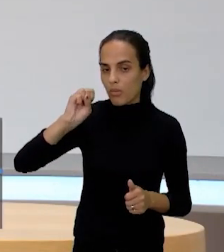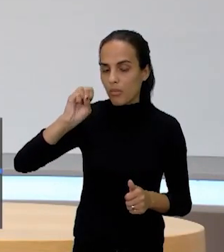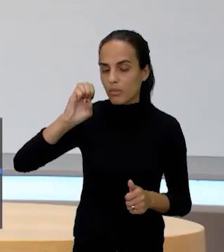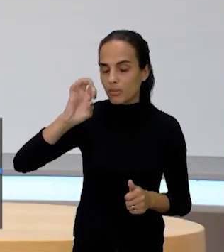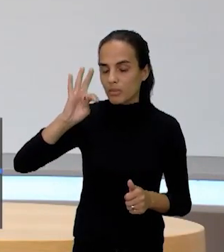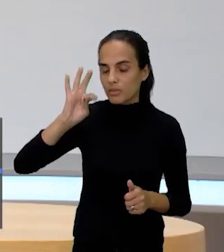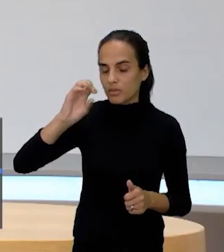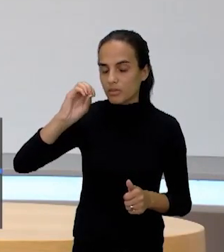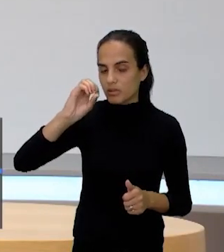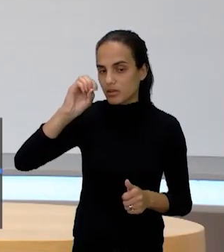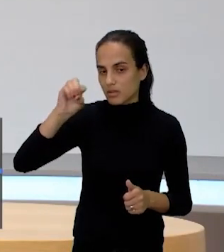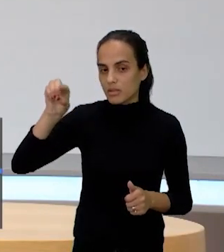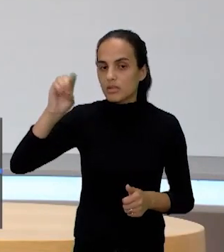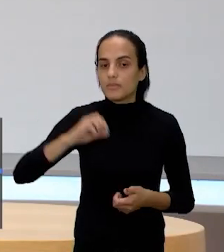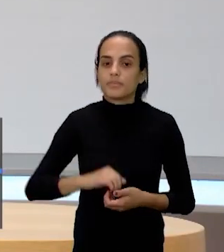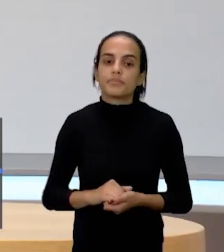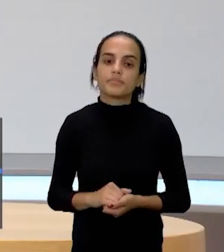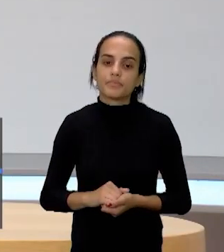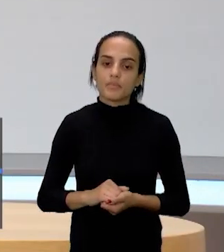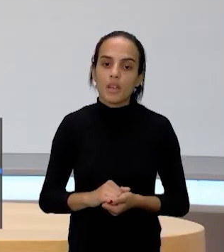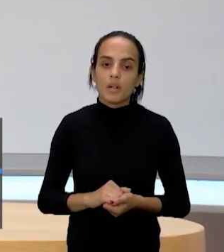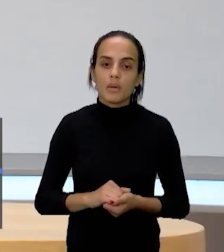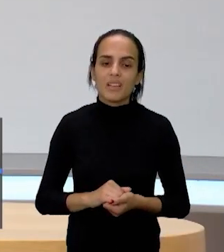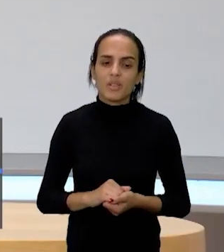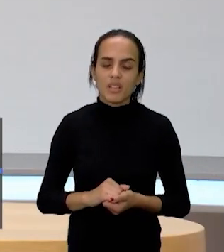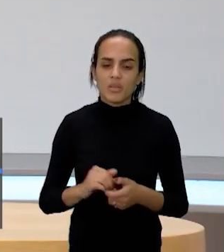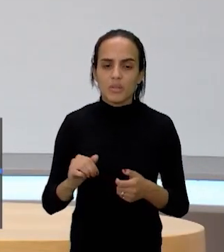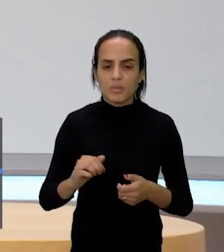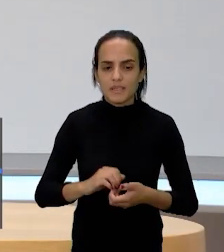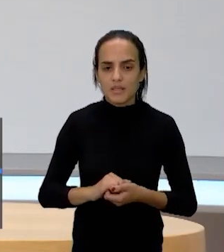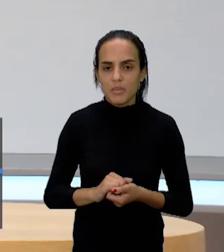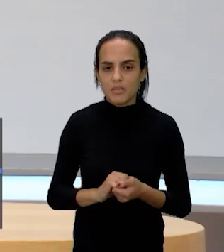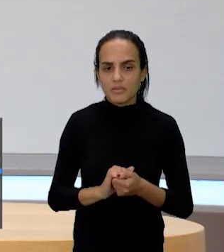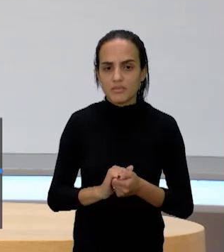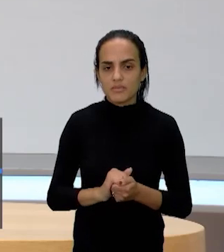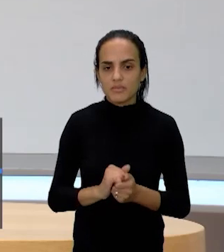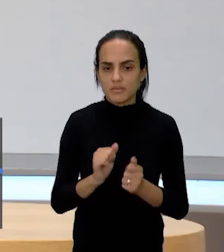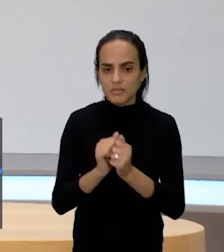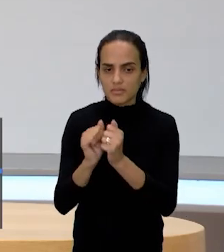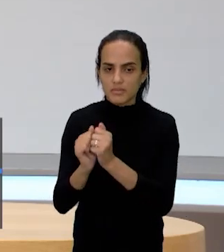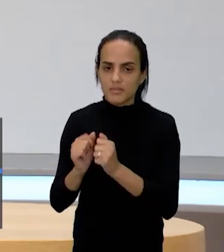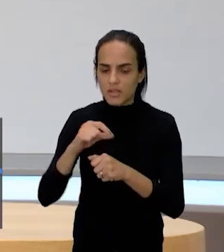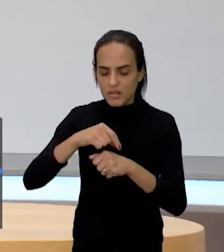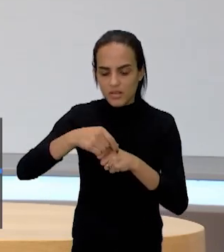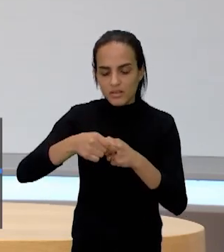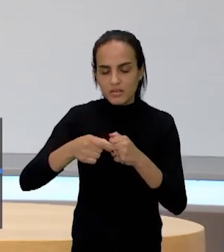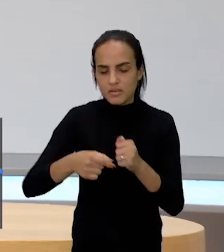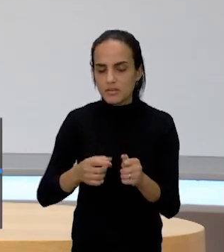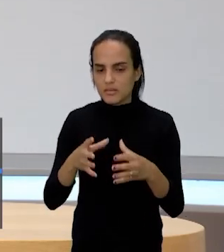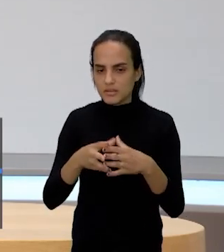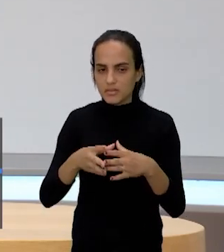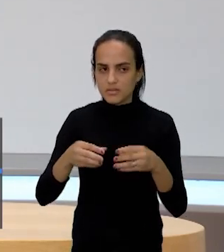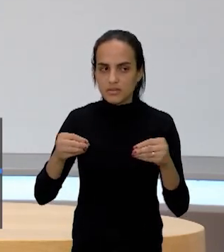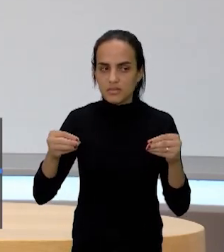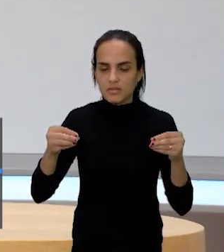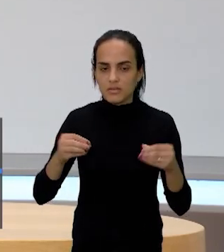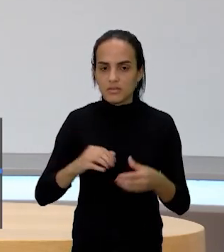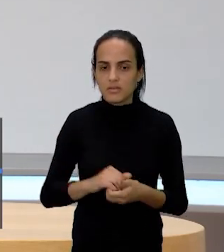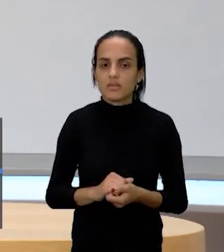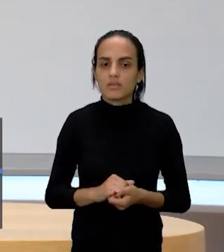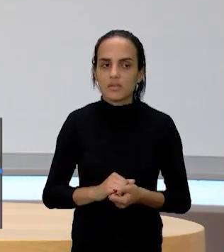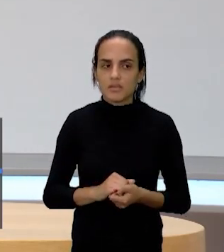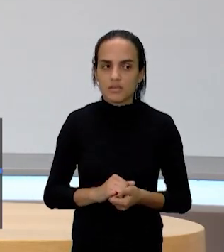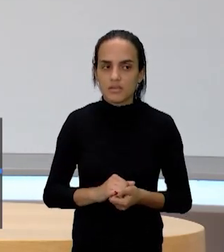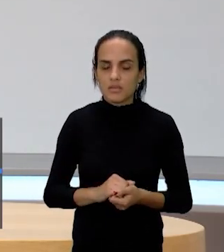álcool em gel, como ele tem um gel junto, tem as partículas mais dissolvidas, mais espalhadas.